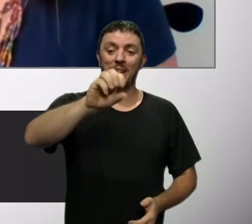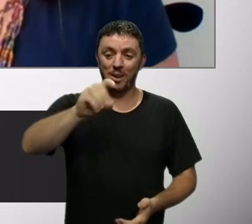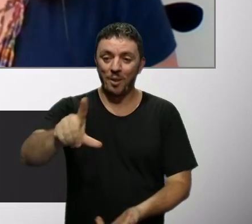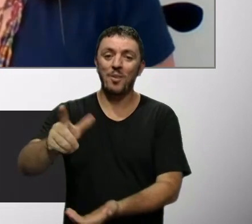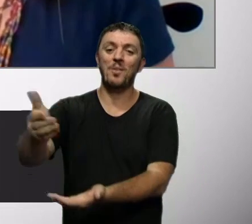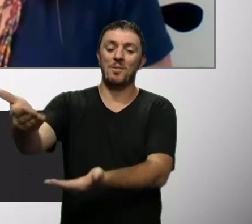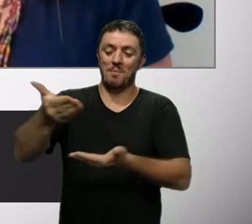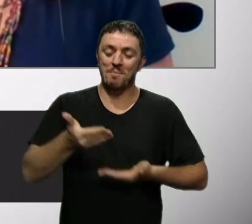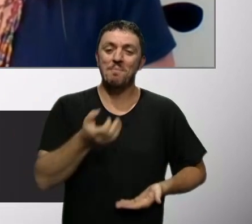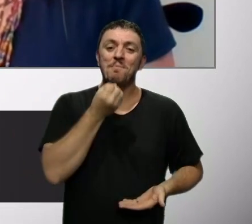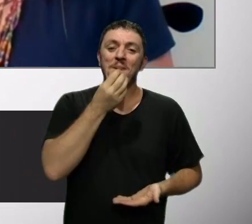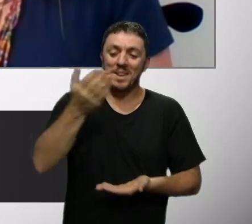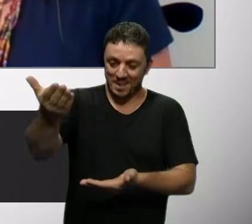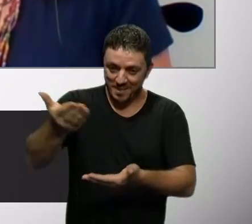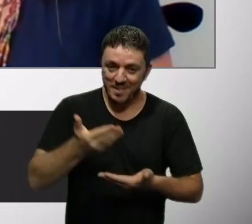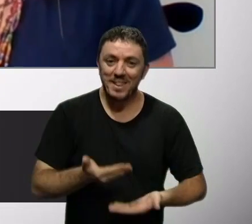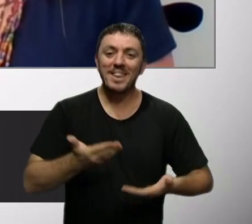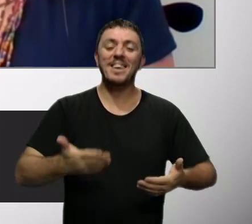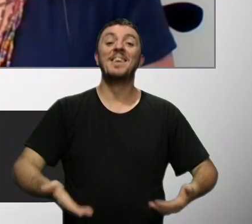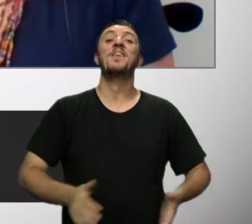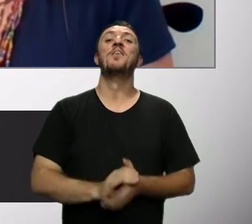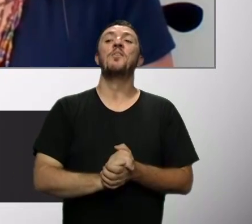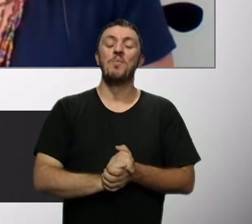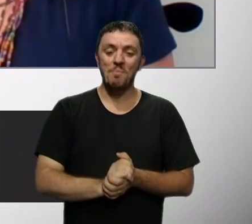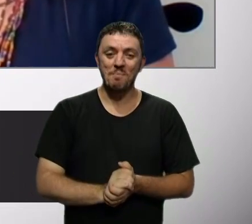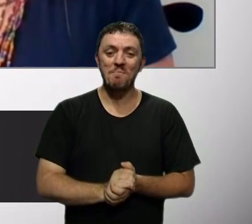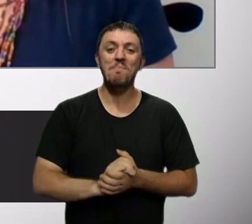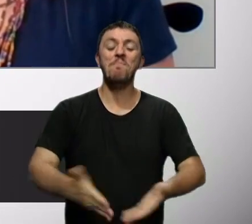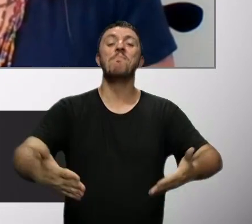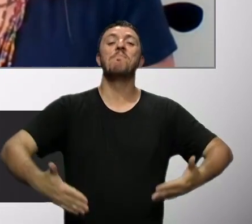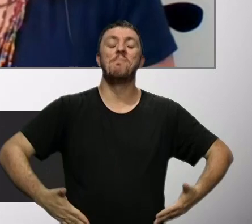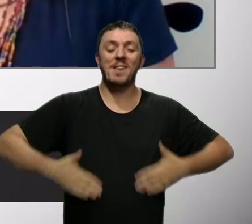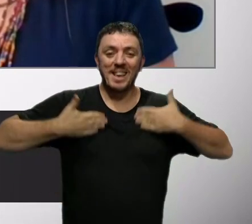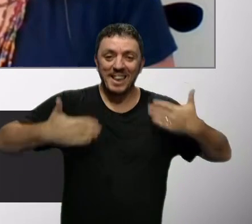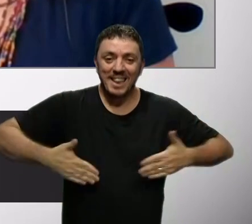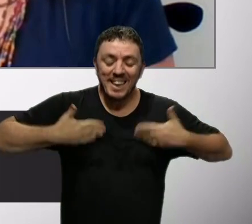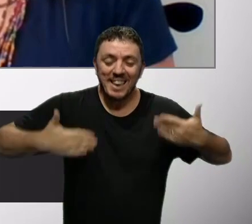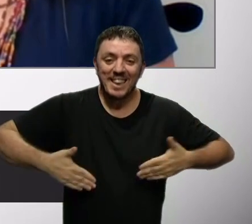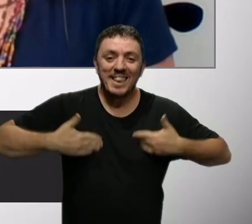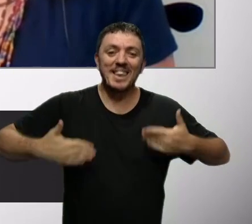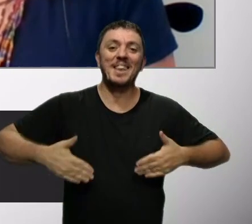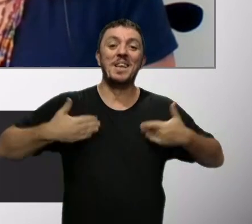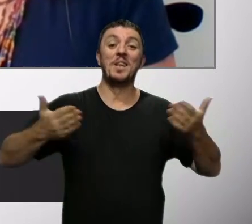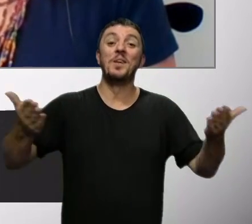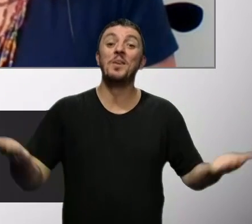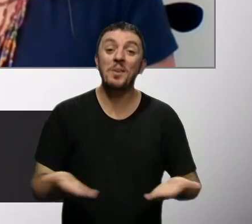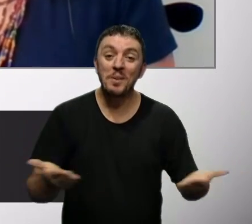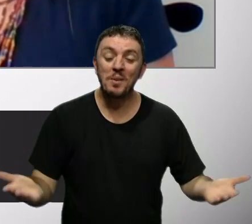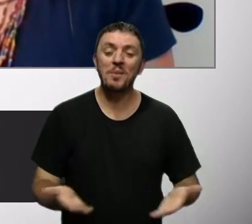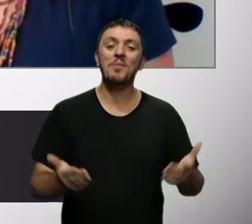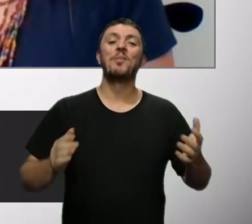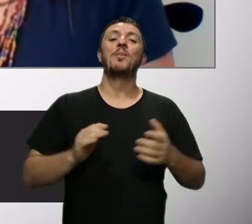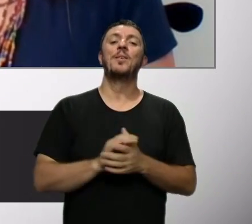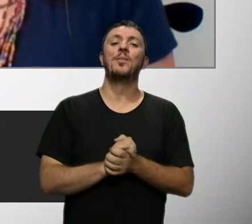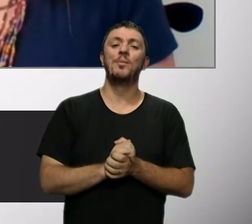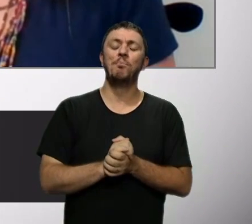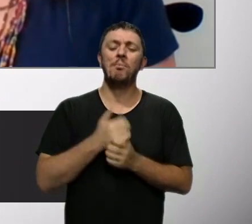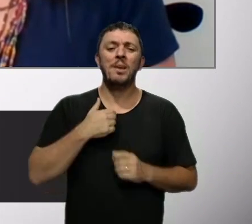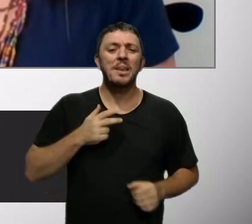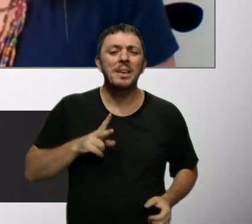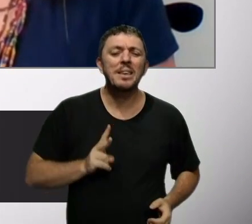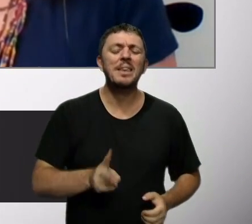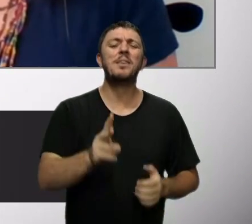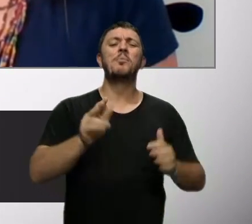Bom dia, é uma alegria imensa estar aqui com vocês hoje. Eu sempre fico